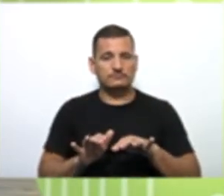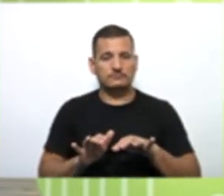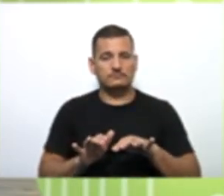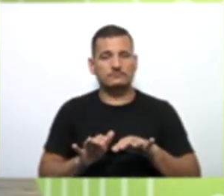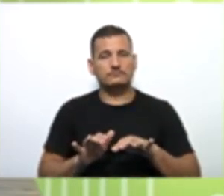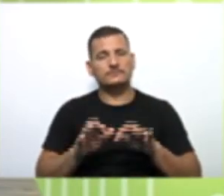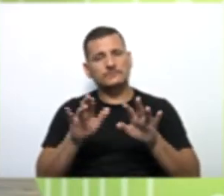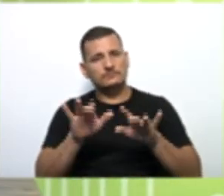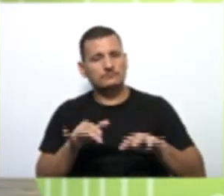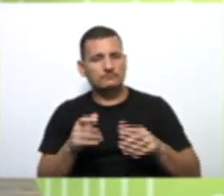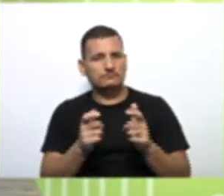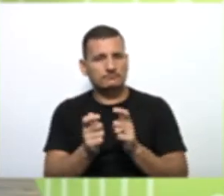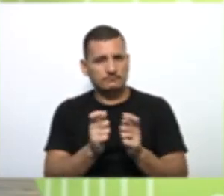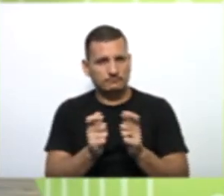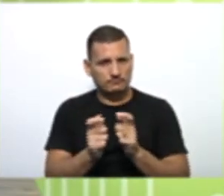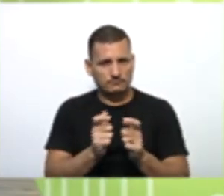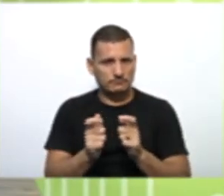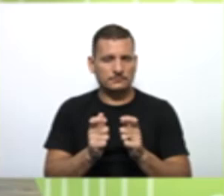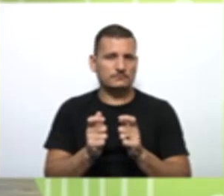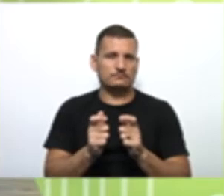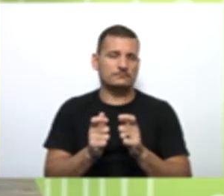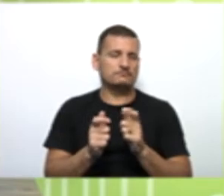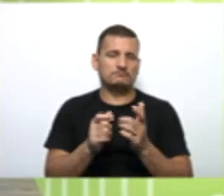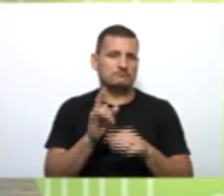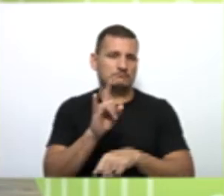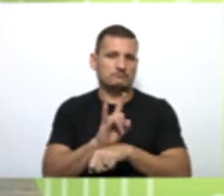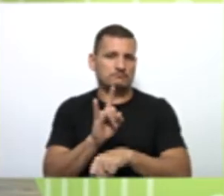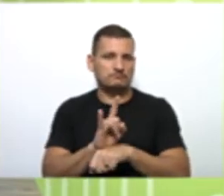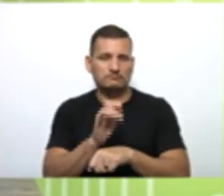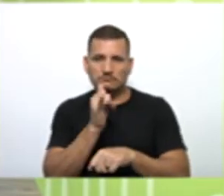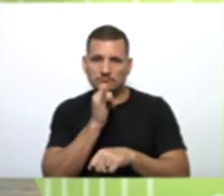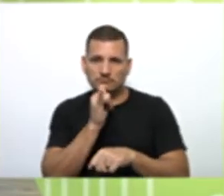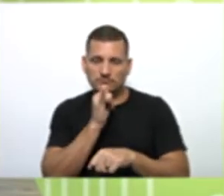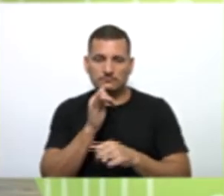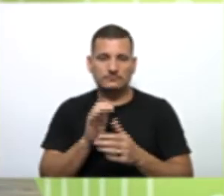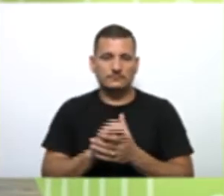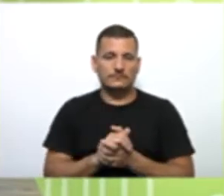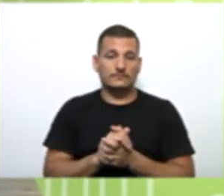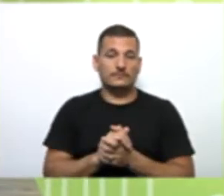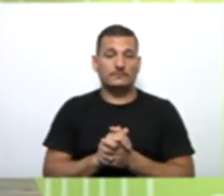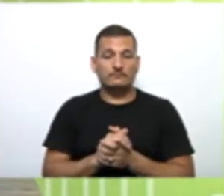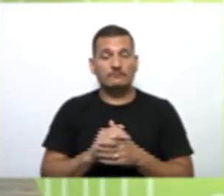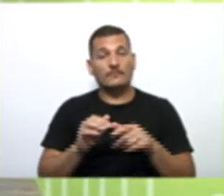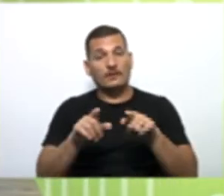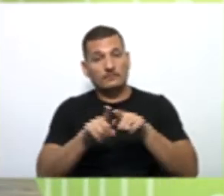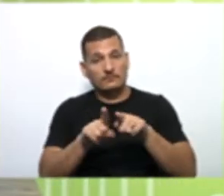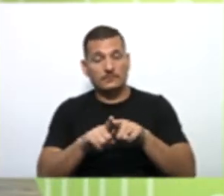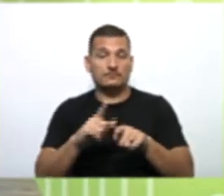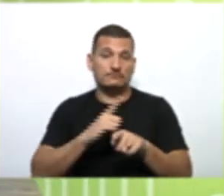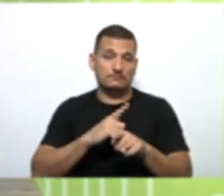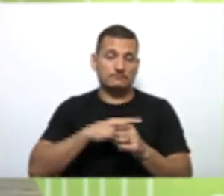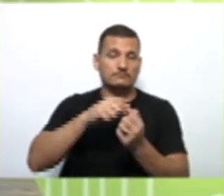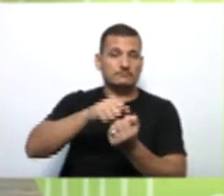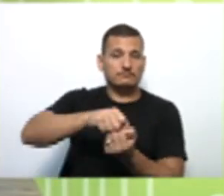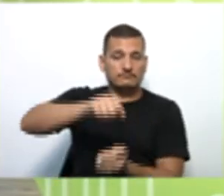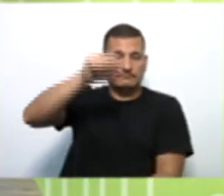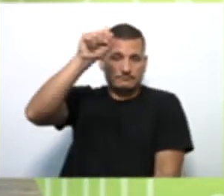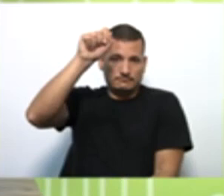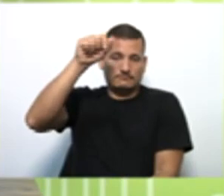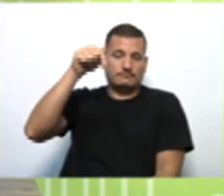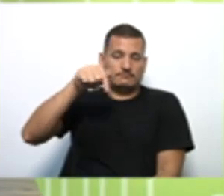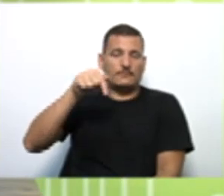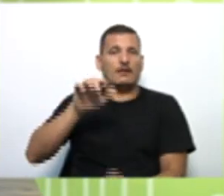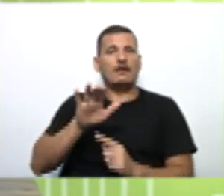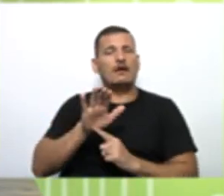um game para Android, por exemplo. E também nós temos o banner. O banner, ele é